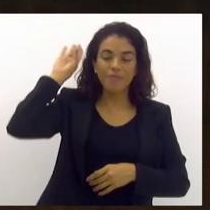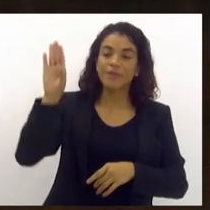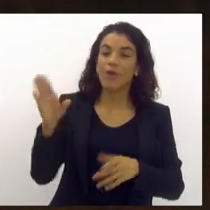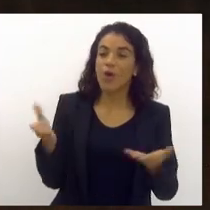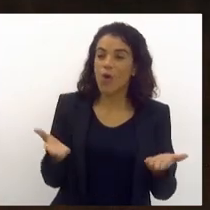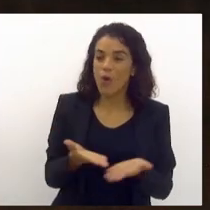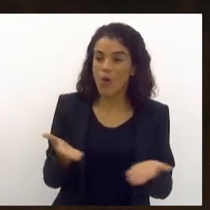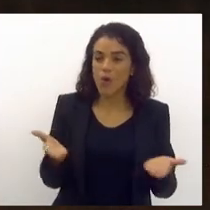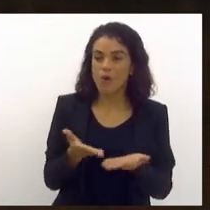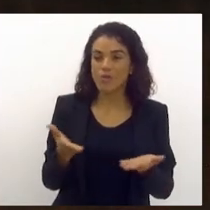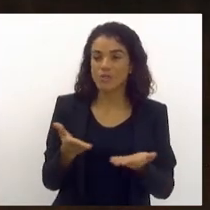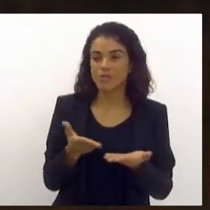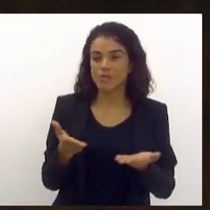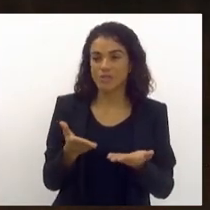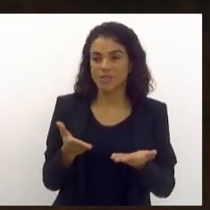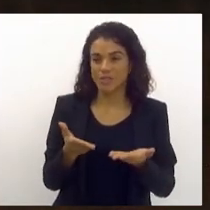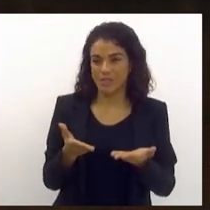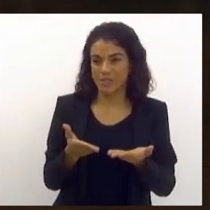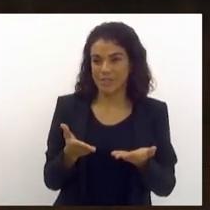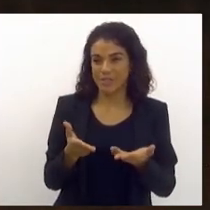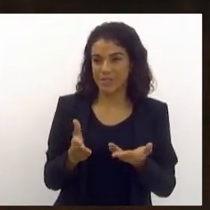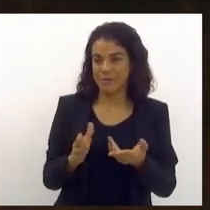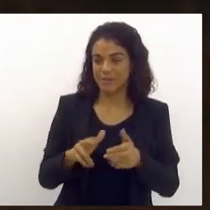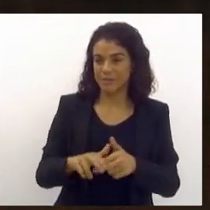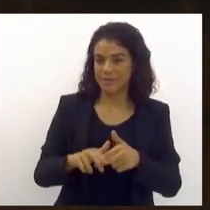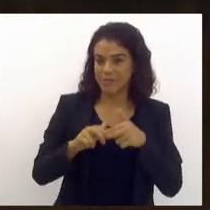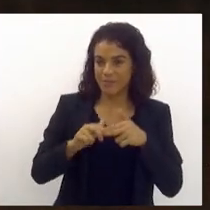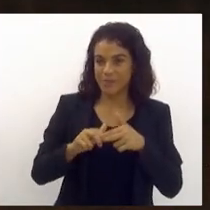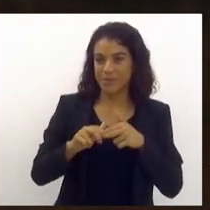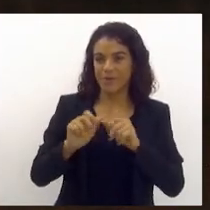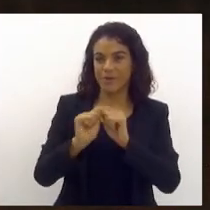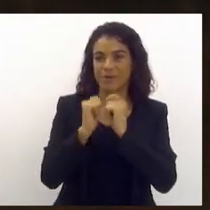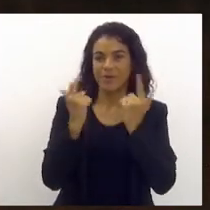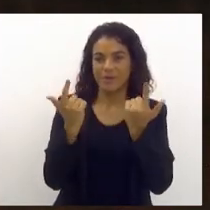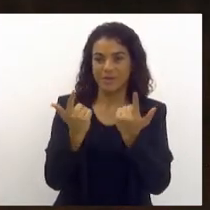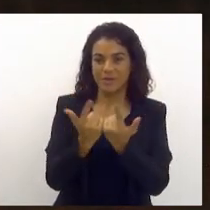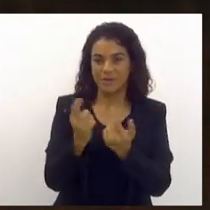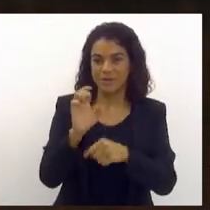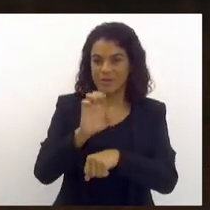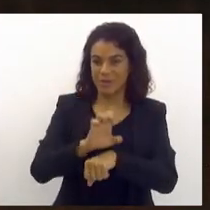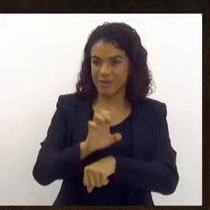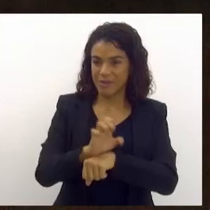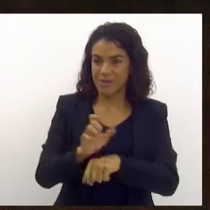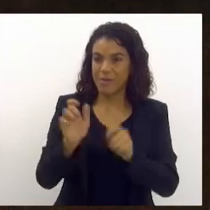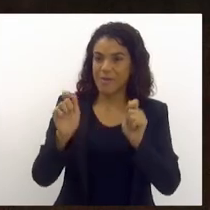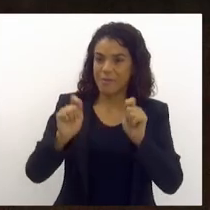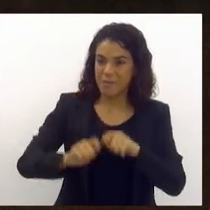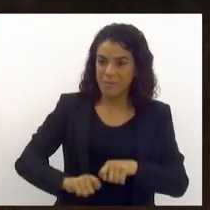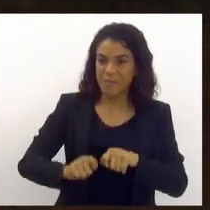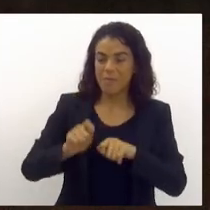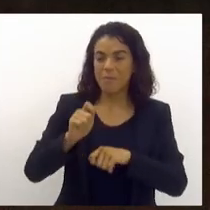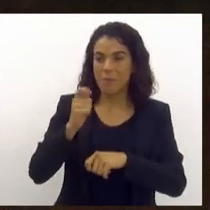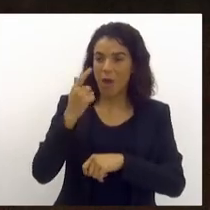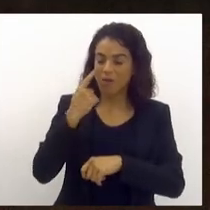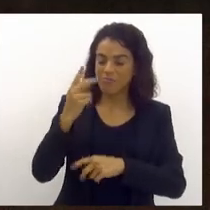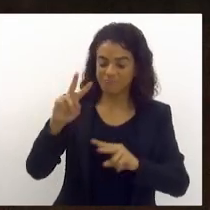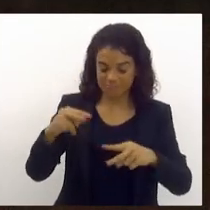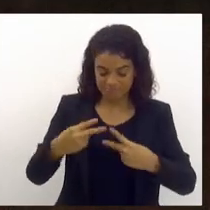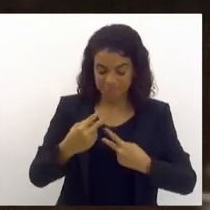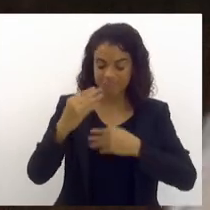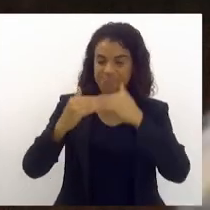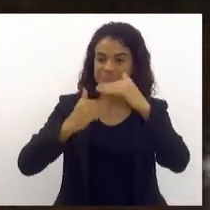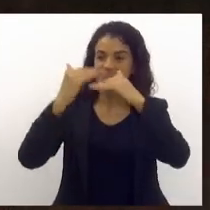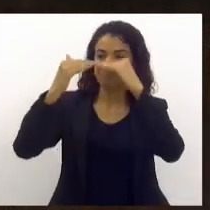felizmente, hoje, por força da Assembleia Legislativa do Estado, podem ver-se progredindo nas suas